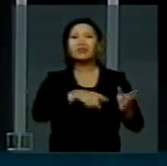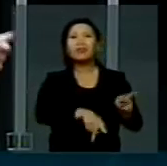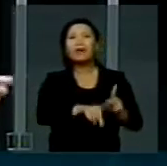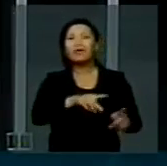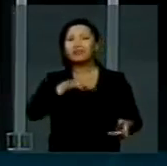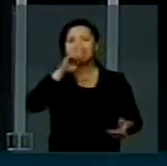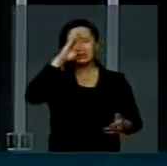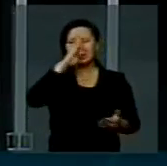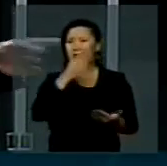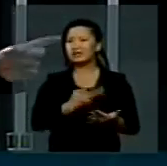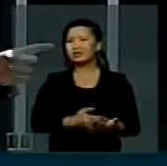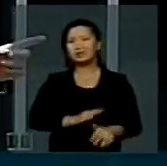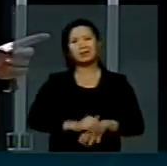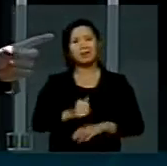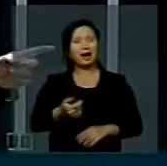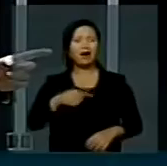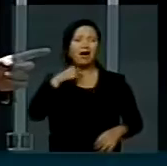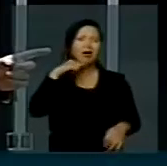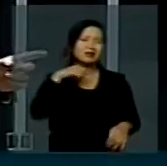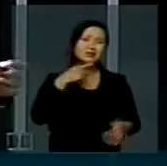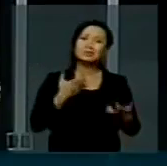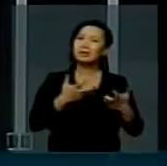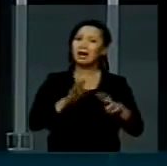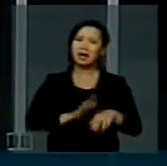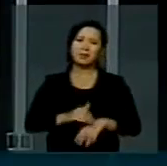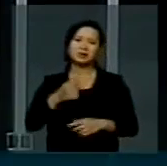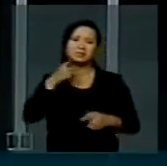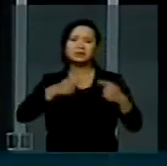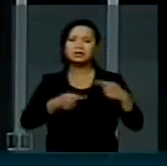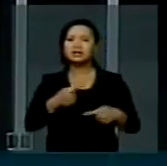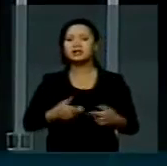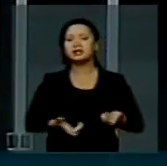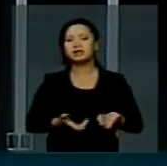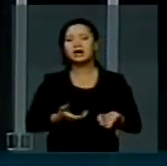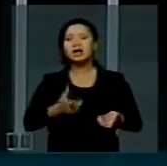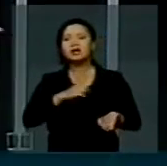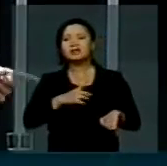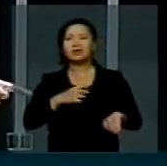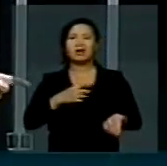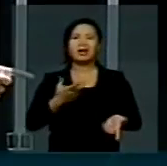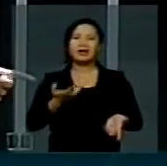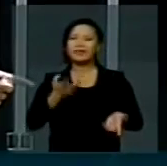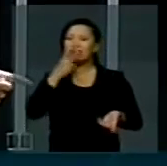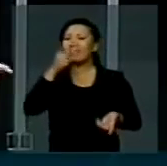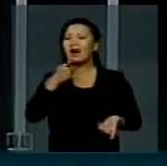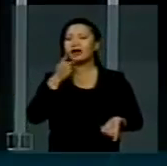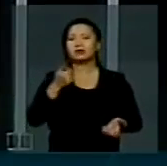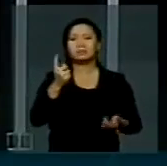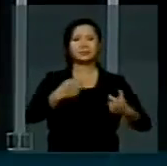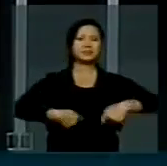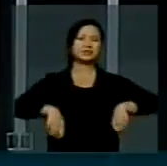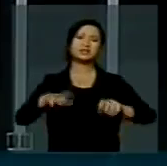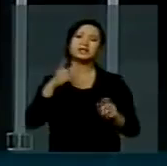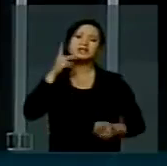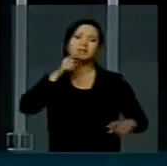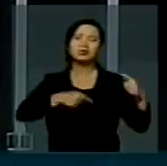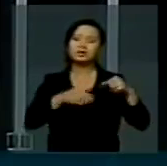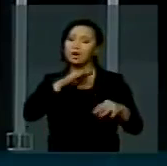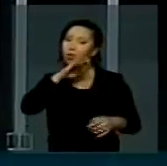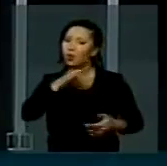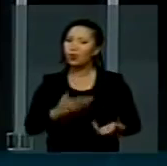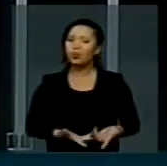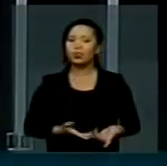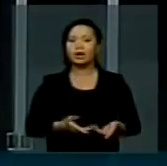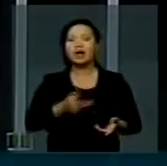é desconsiderada por diversos setores sociais do país, inclusive muitas vezes estimulada por uma crítica anarquista,